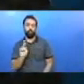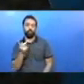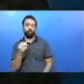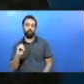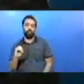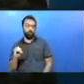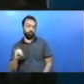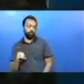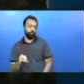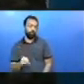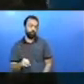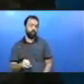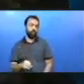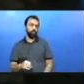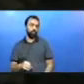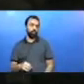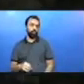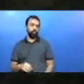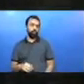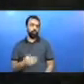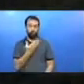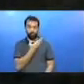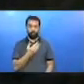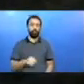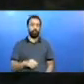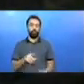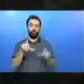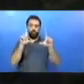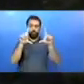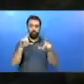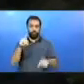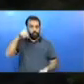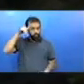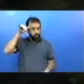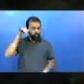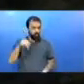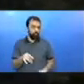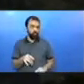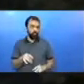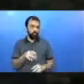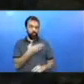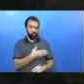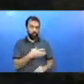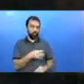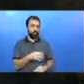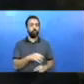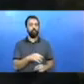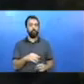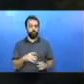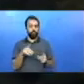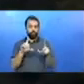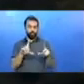mesma coisa, só que de formas diferentes. Vejam, boi representa o animal, o boi. E boizinho também representa o